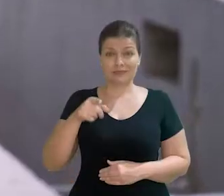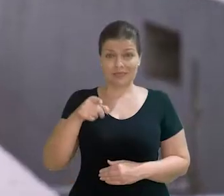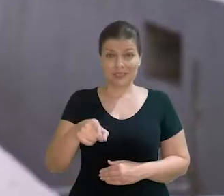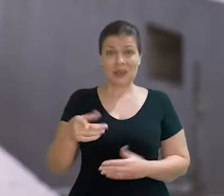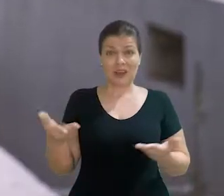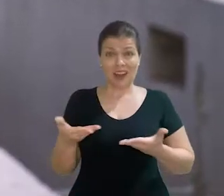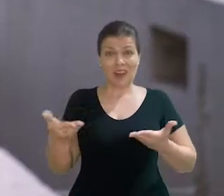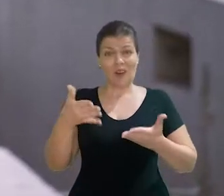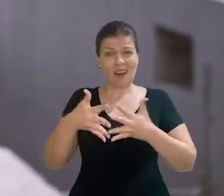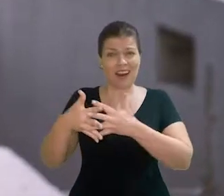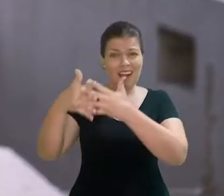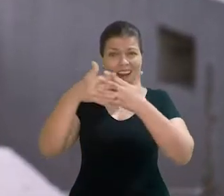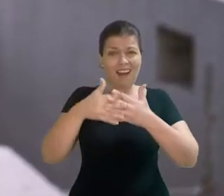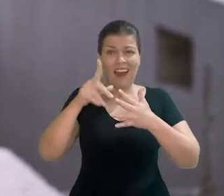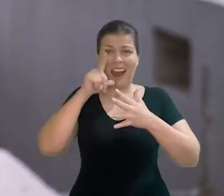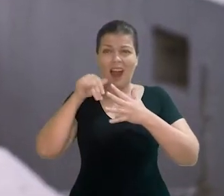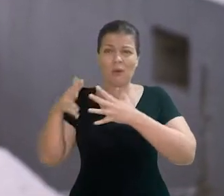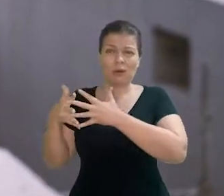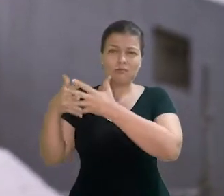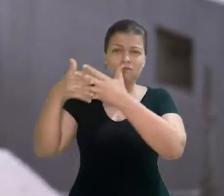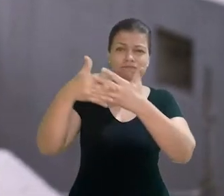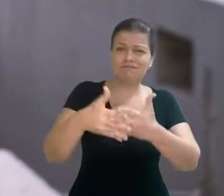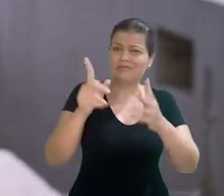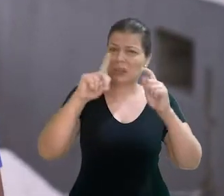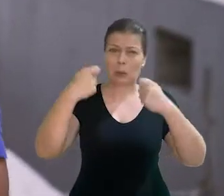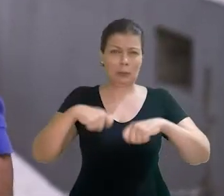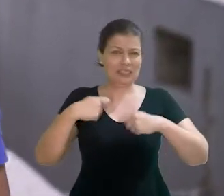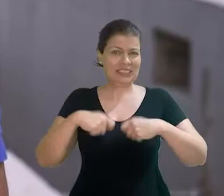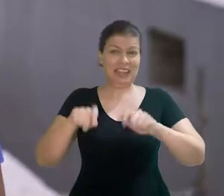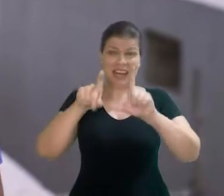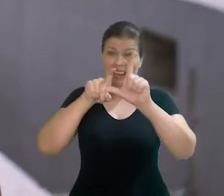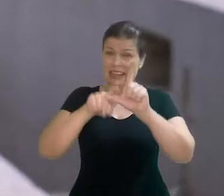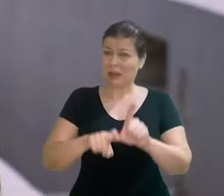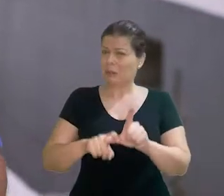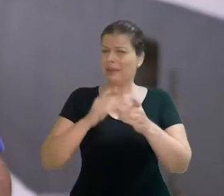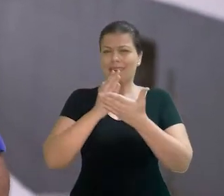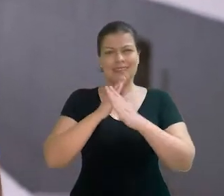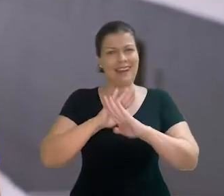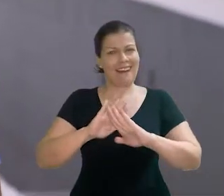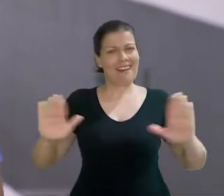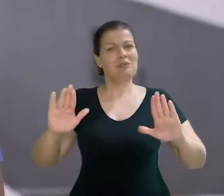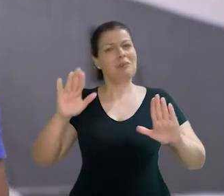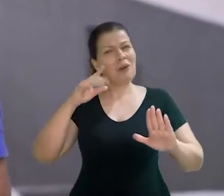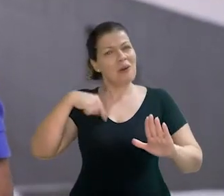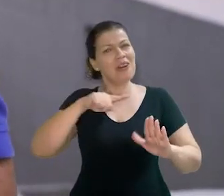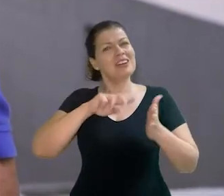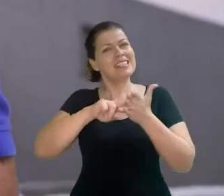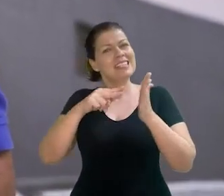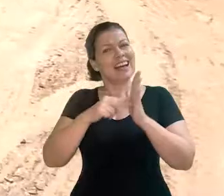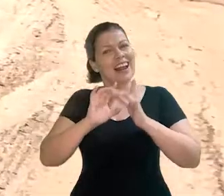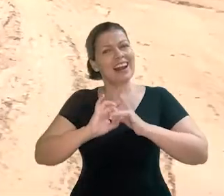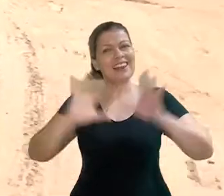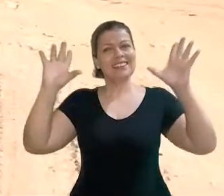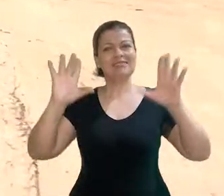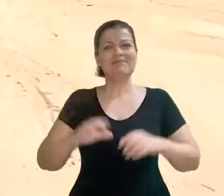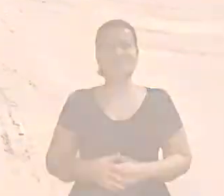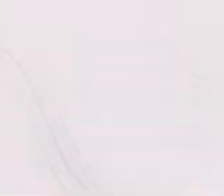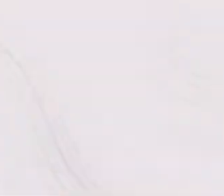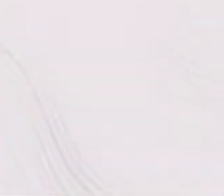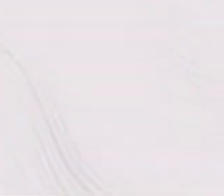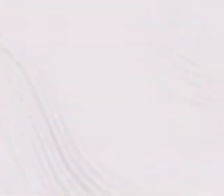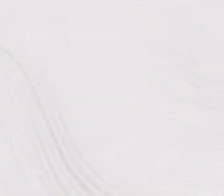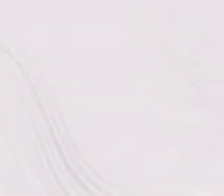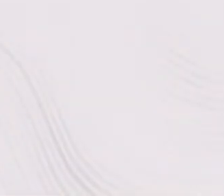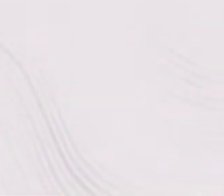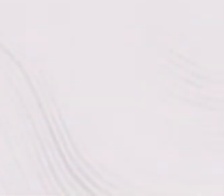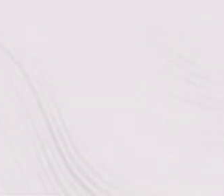isso aqui é o fim do carro-pipa da era da dependência isso aqui é o nosso grito de liberdade e